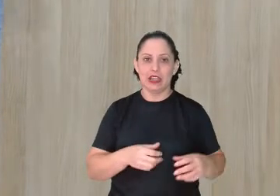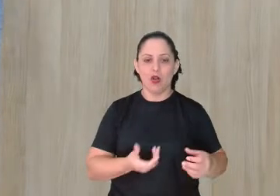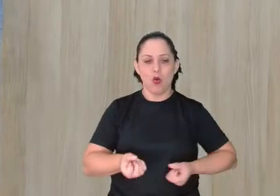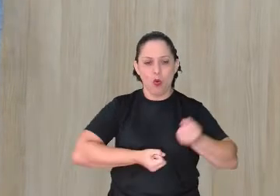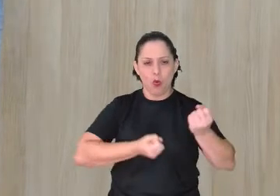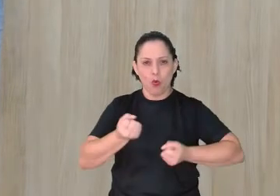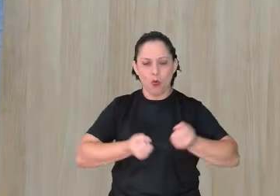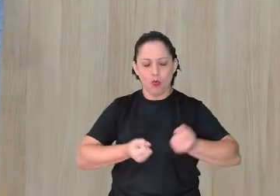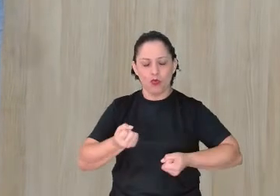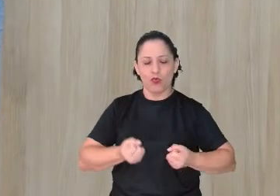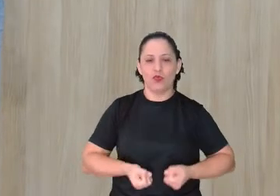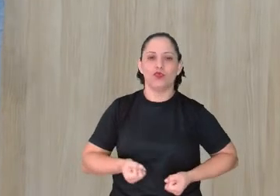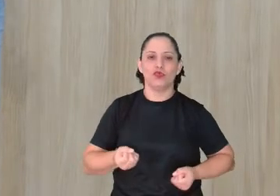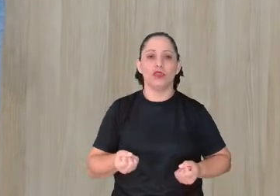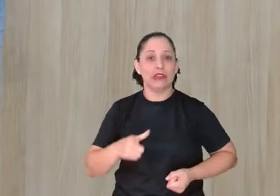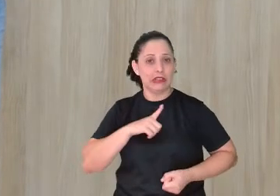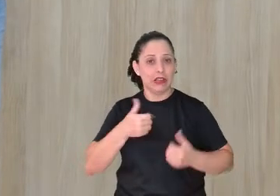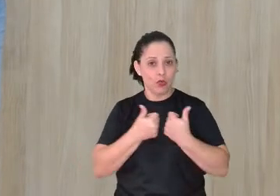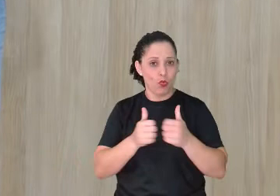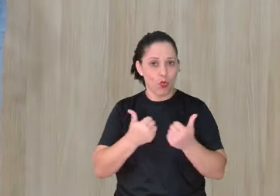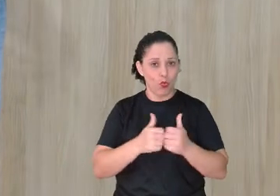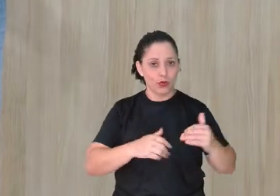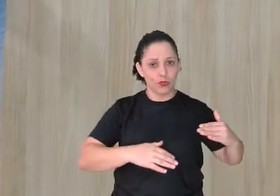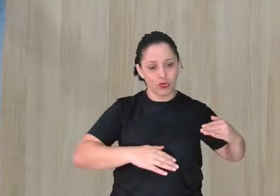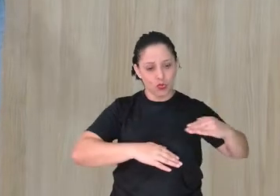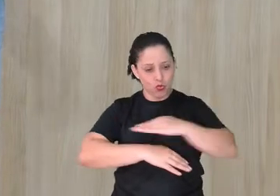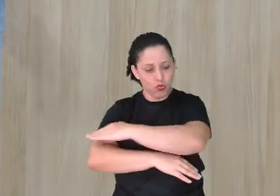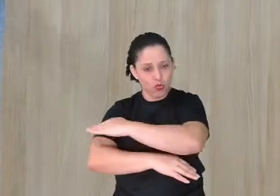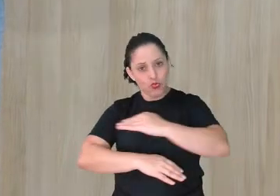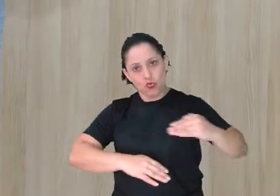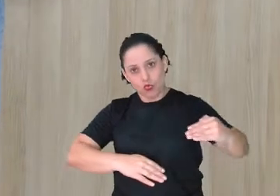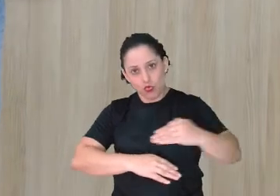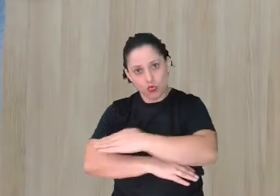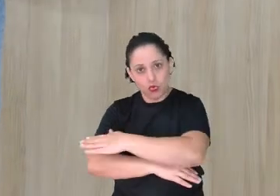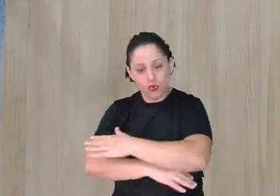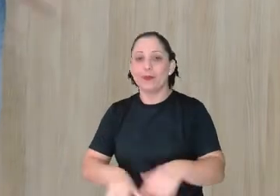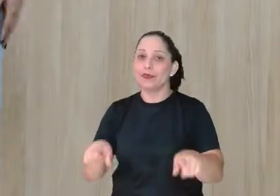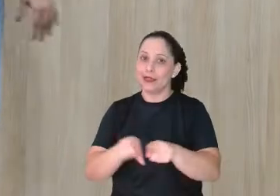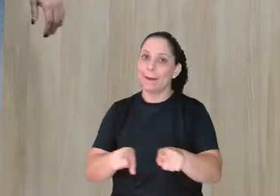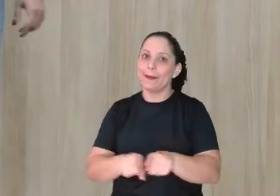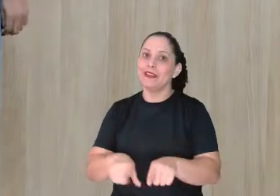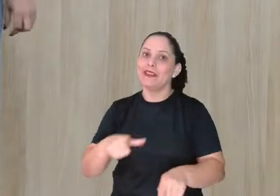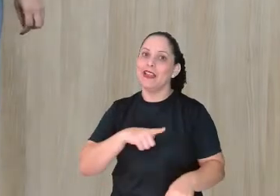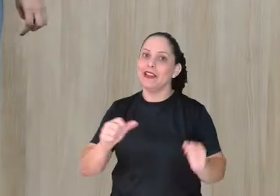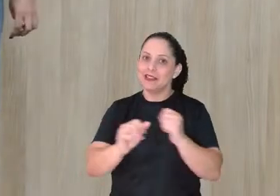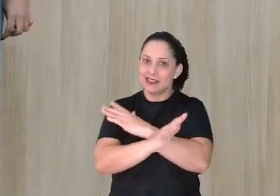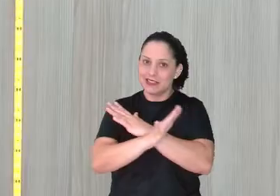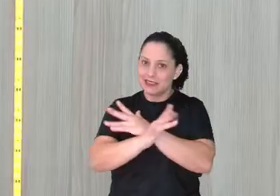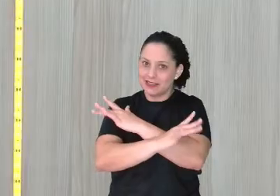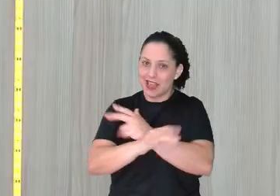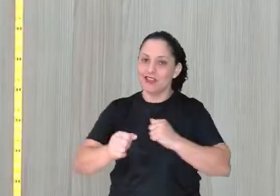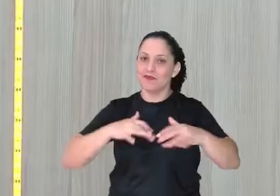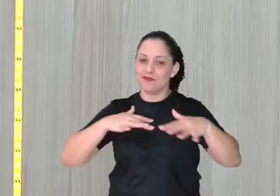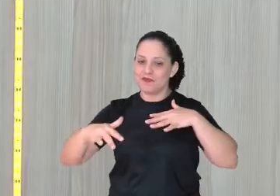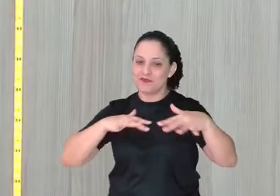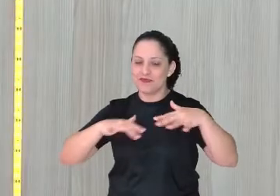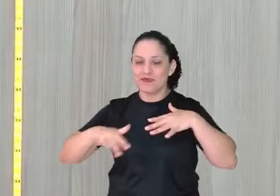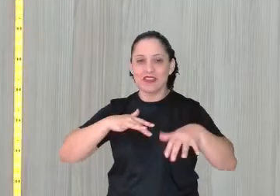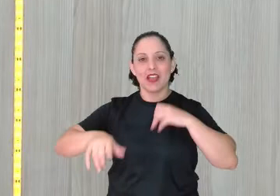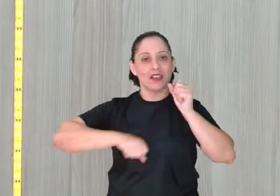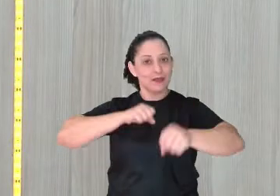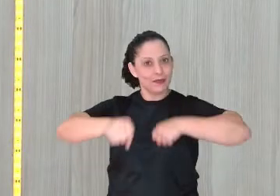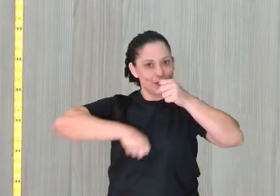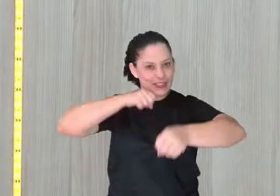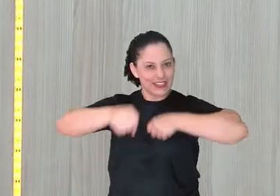muitas cidades elas conseguem te dar uma estrutura para você andar de bike, por exemplo. Exato, Né? mobilidade urbana aí